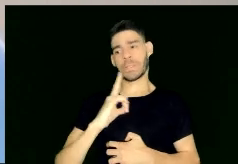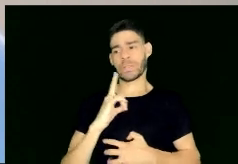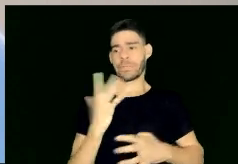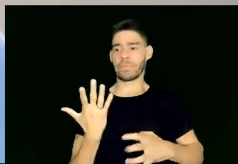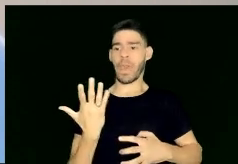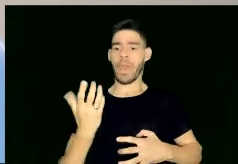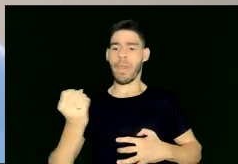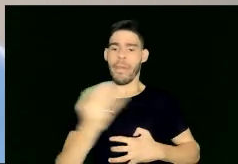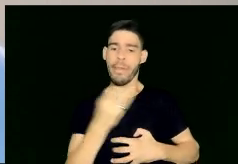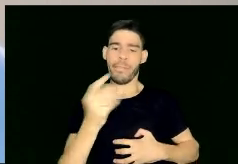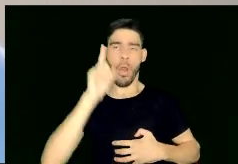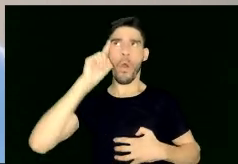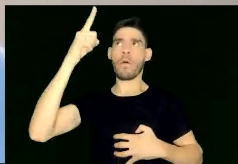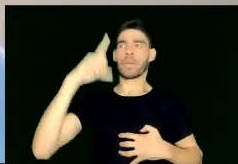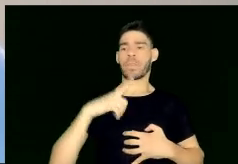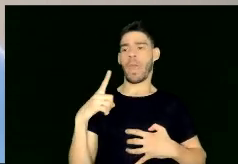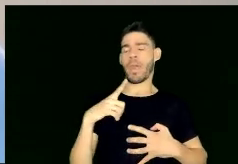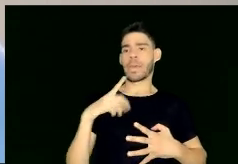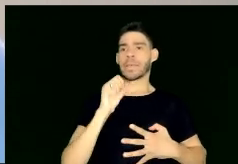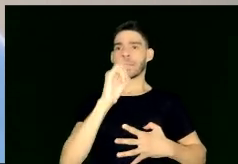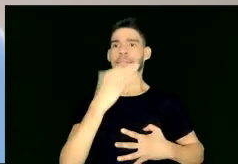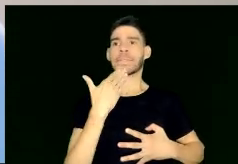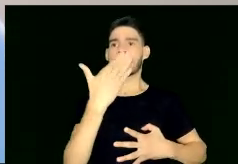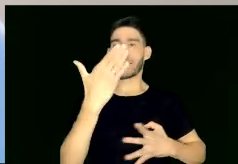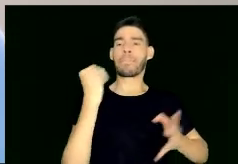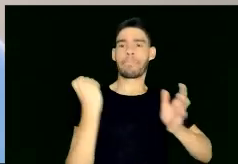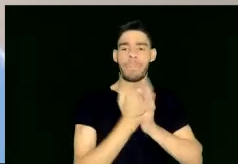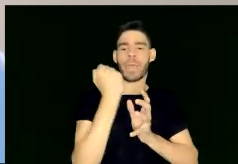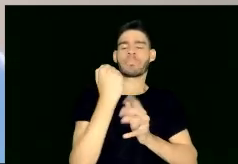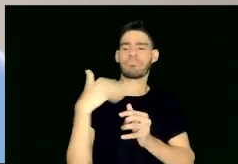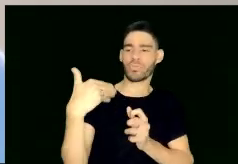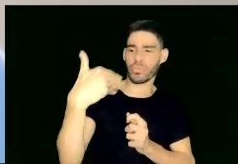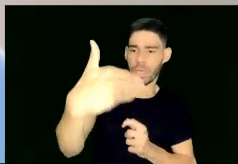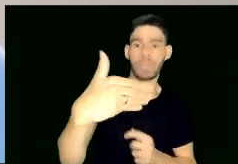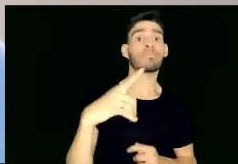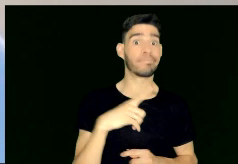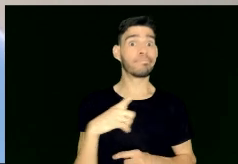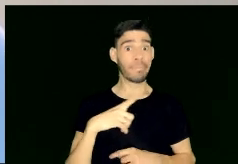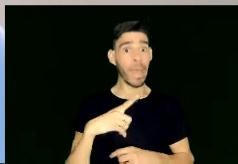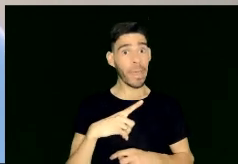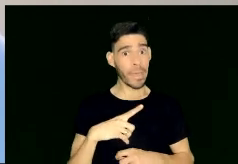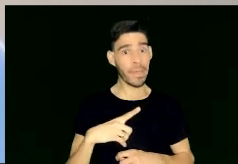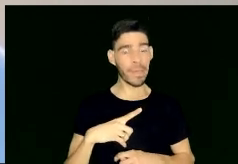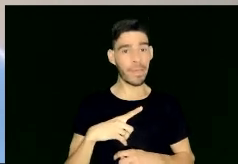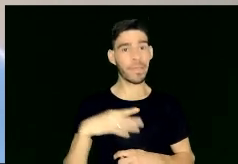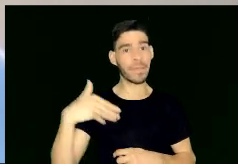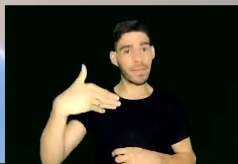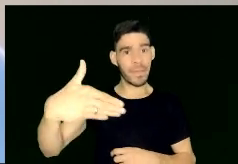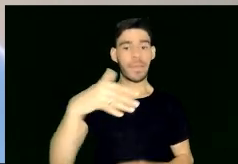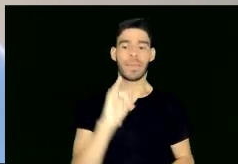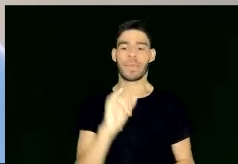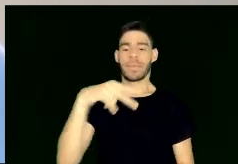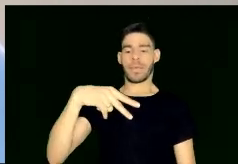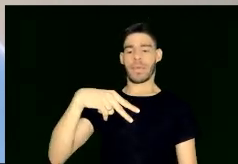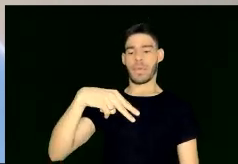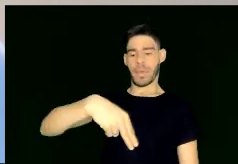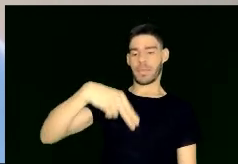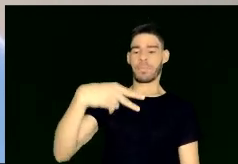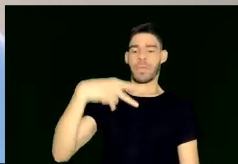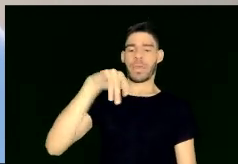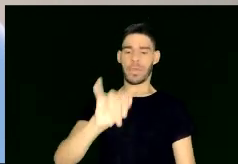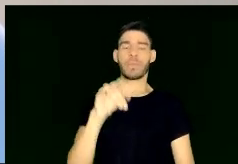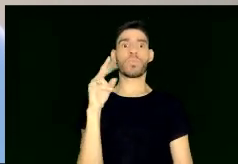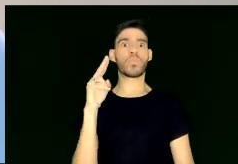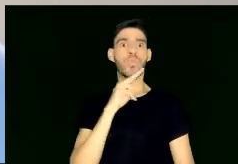se houver inovações e invenções, se houver pedidos de patente em andamento, e há pedidos de patente em andamento no